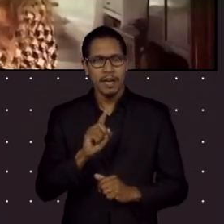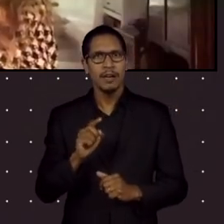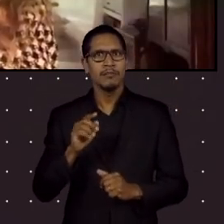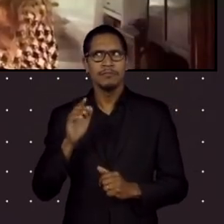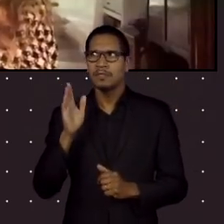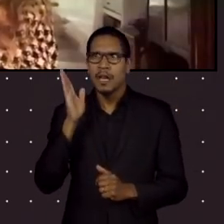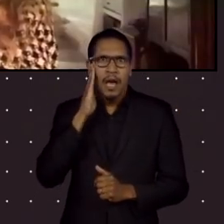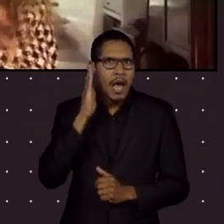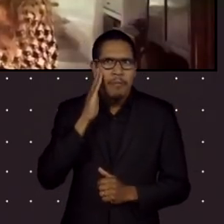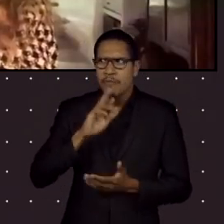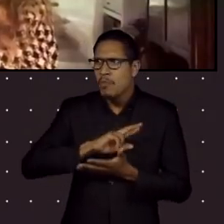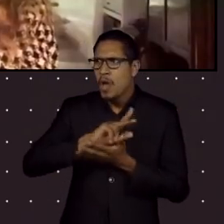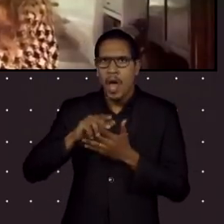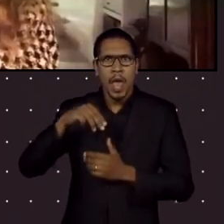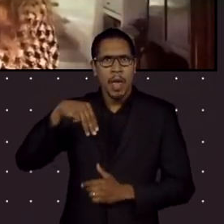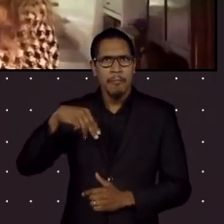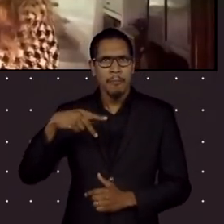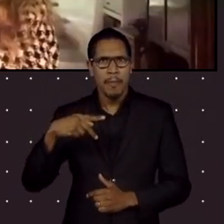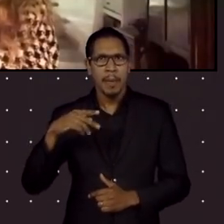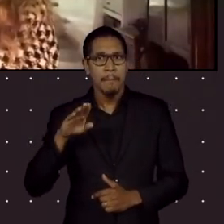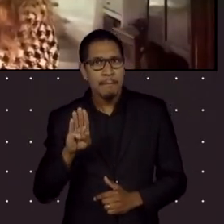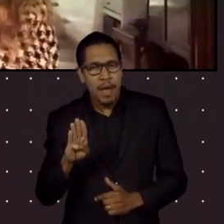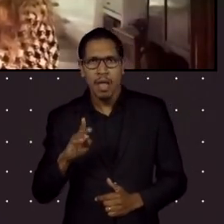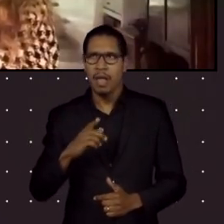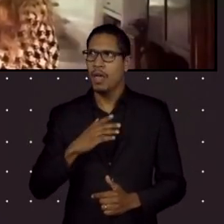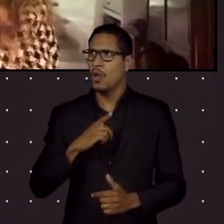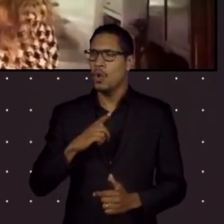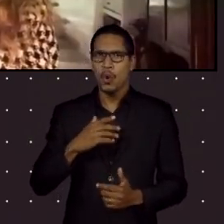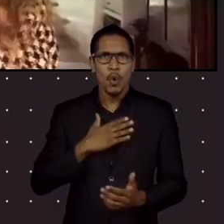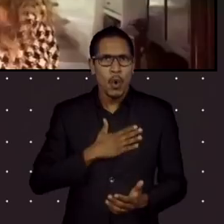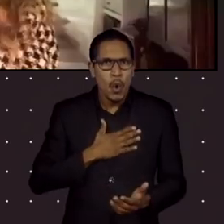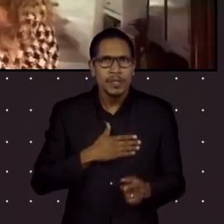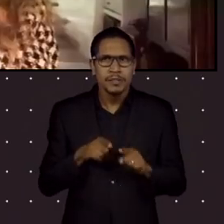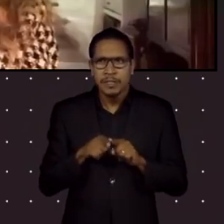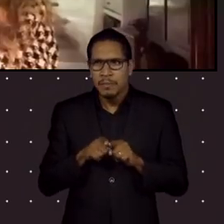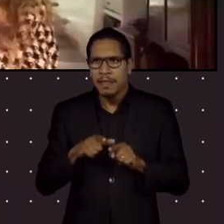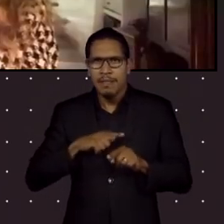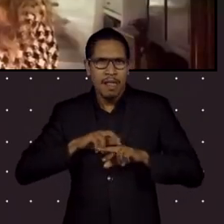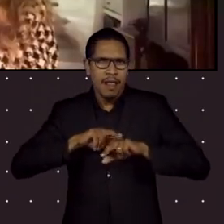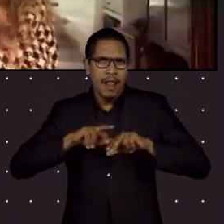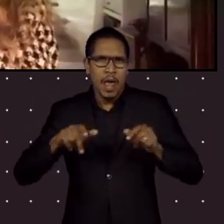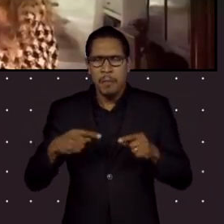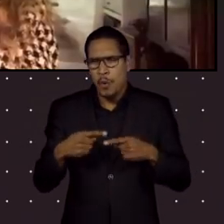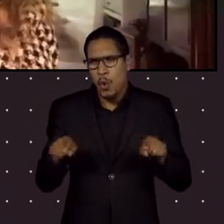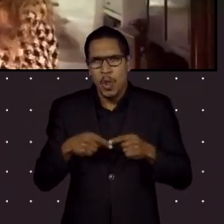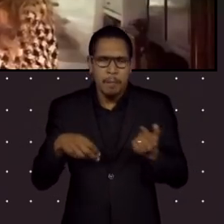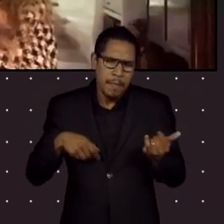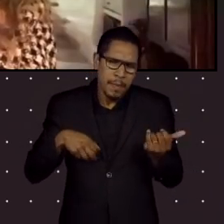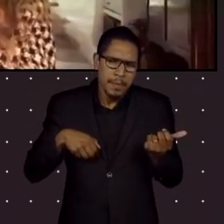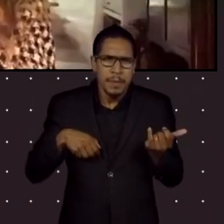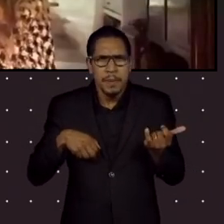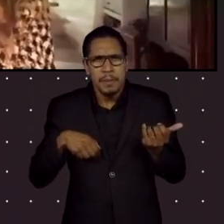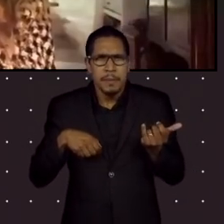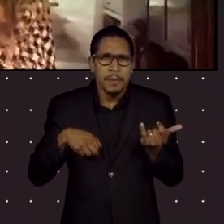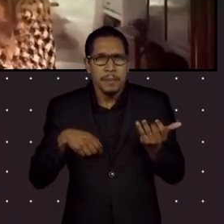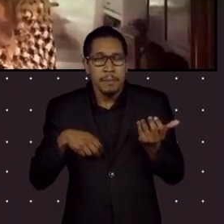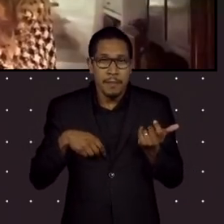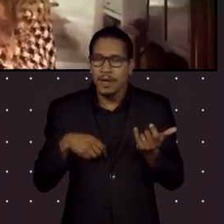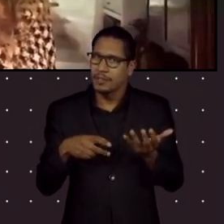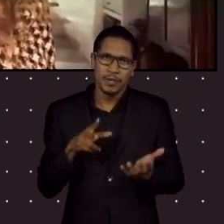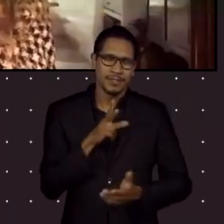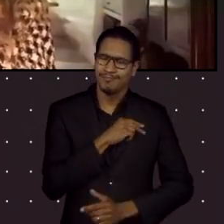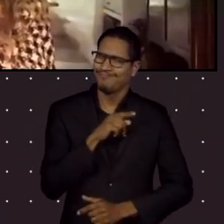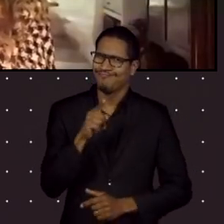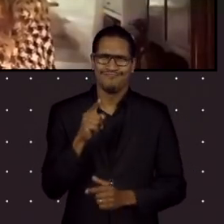conhecimento de MPB, ela gosta de cantar chorinho, ela é expert em cantar chorinho principalmente. É uma